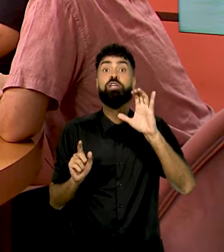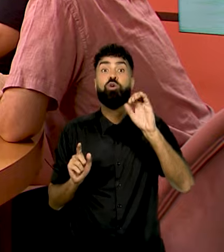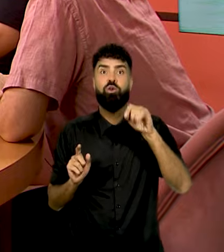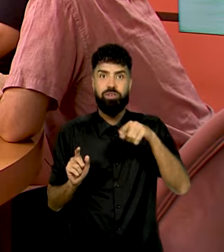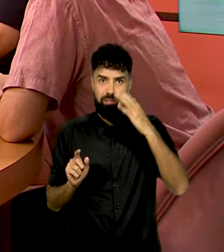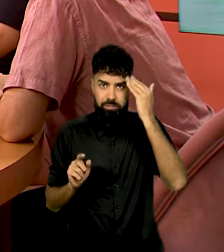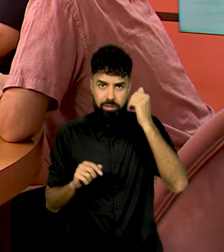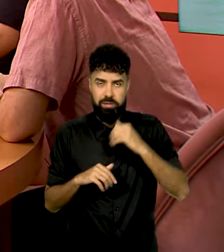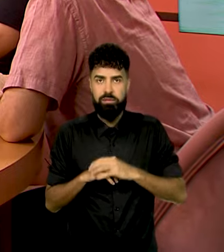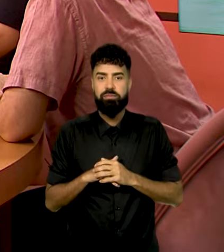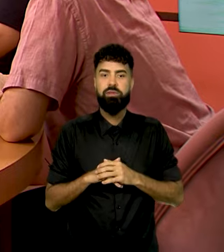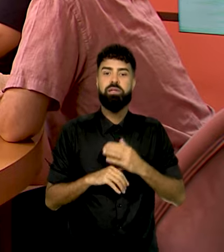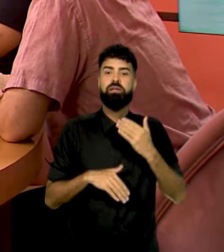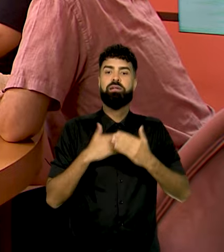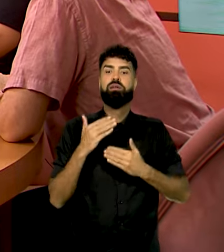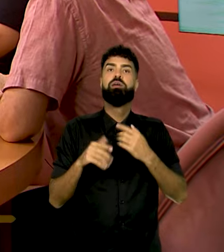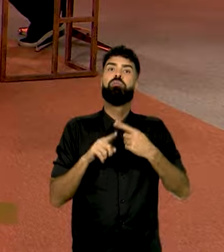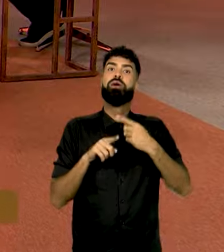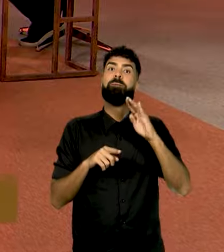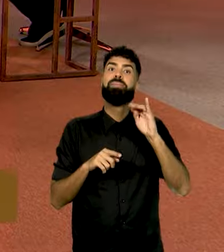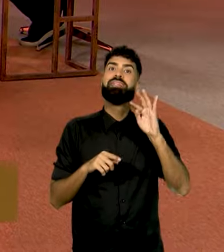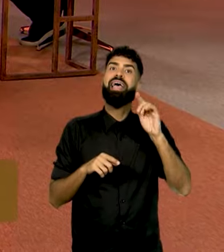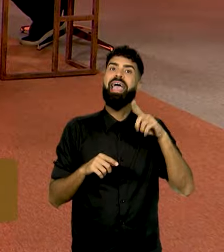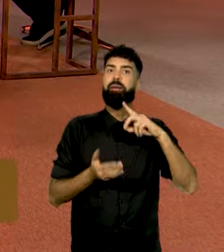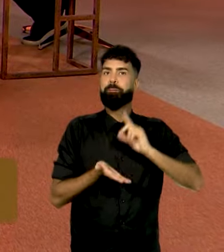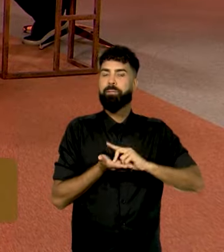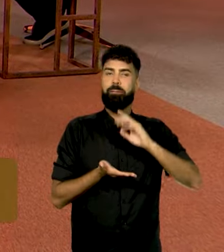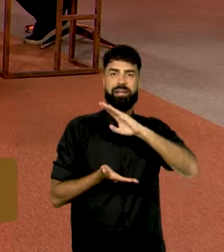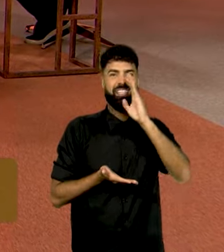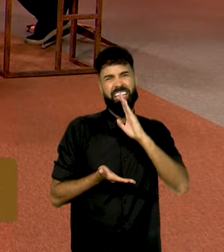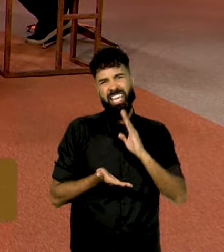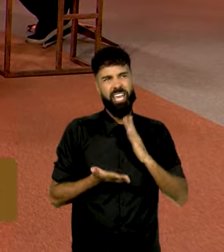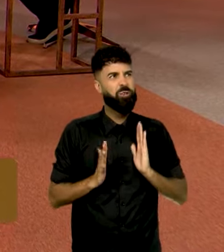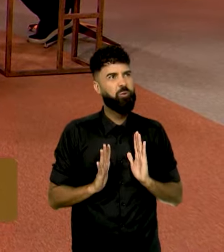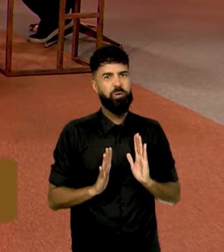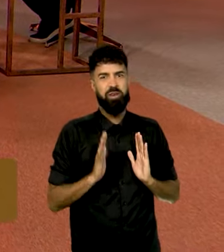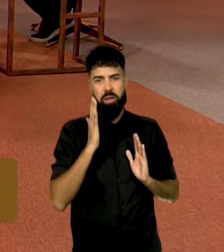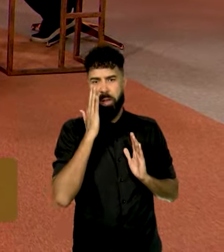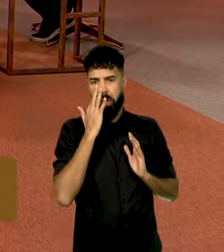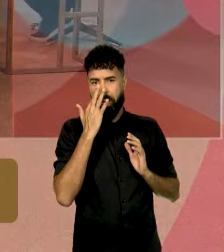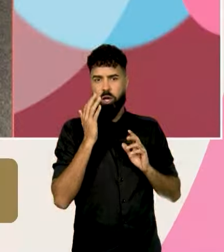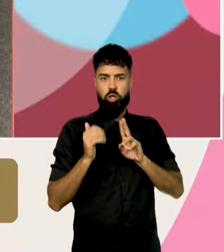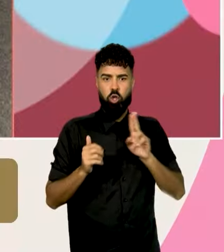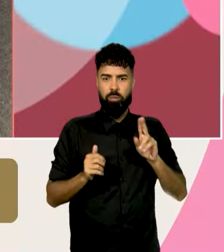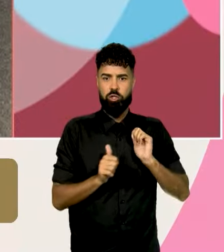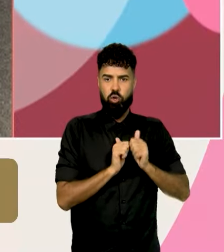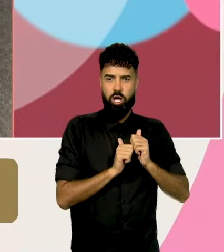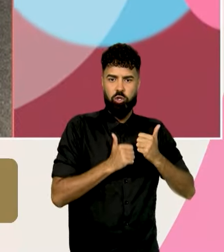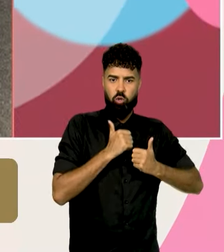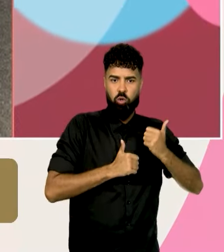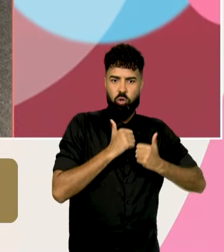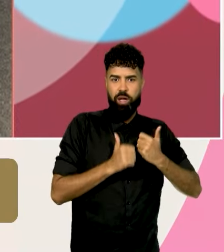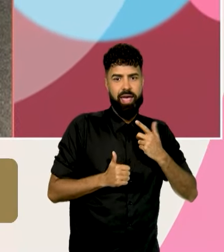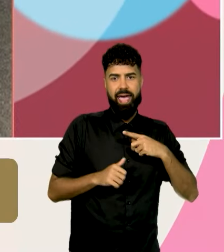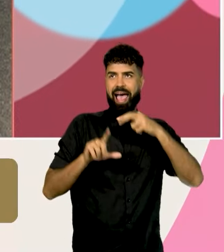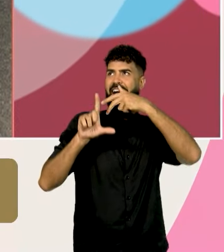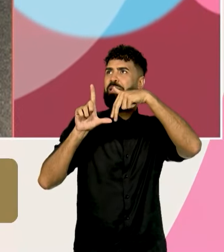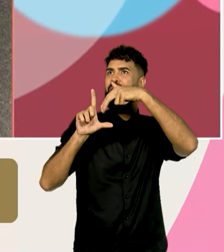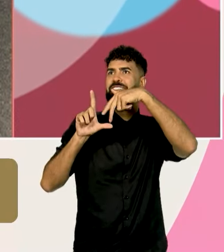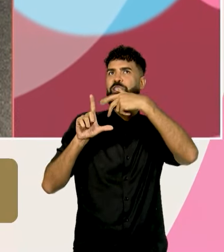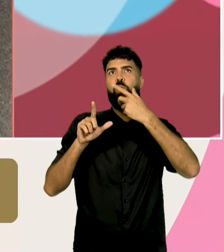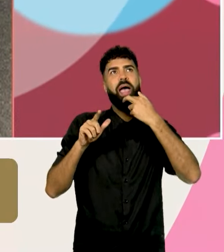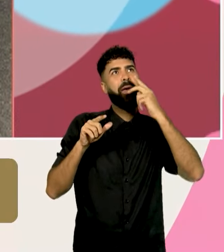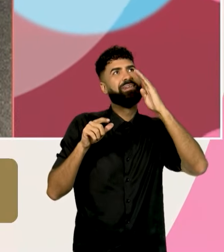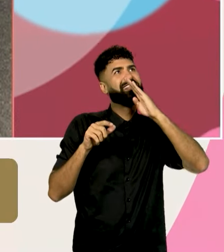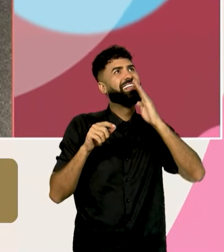sabia, Pedro? Não, é uma prova de que o Bita é genuinamente brasileiro, né? Exatamente. Ser batizado com o nome de jogador de futebol, isso que é uma animação mais brasileira do